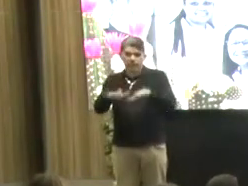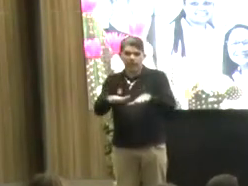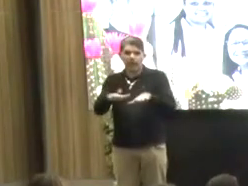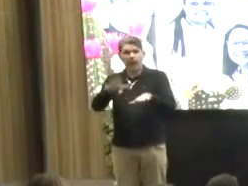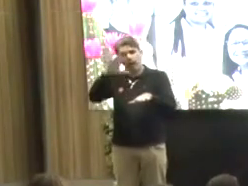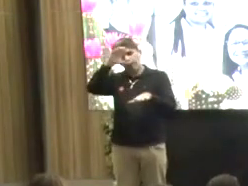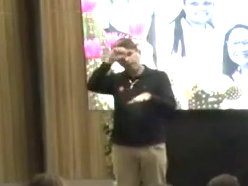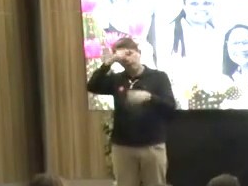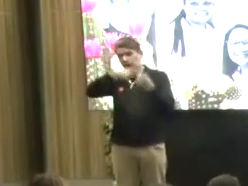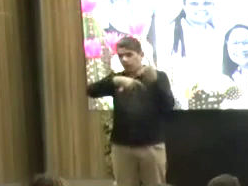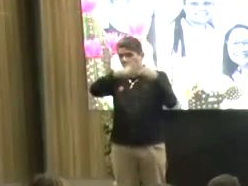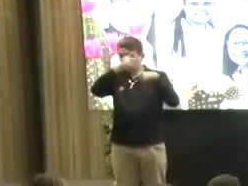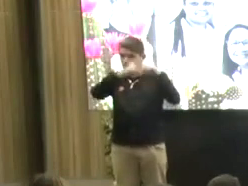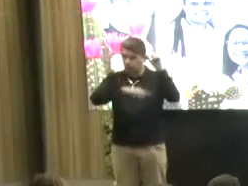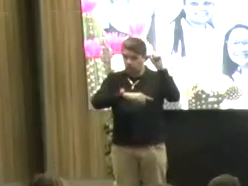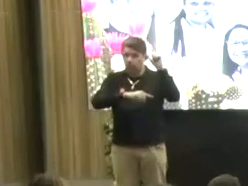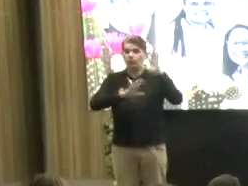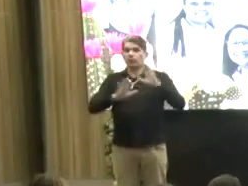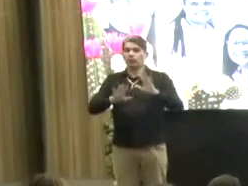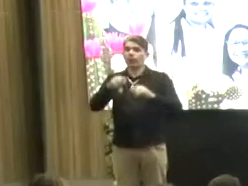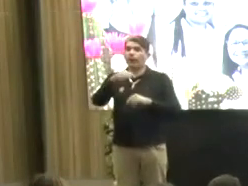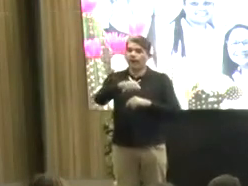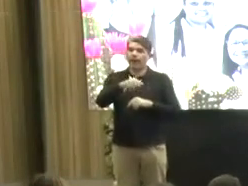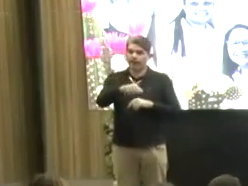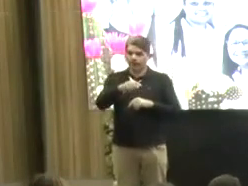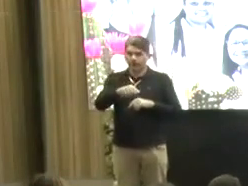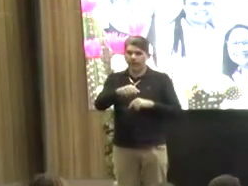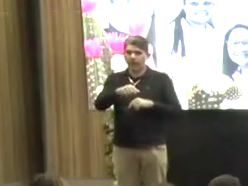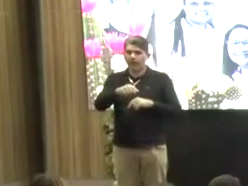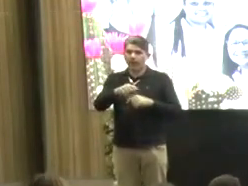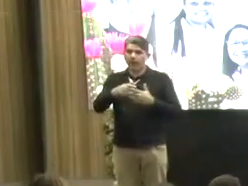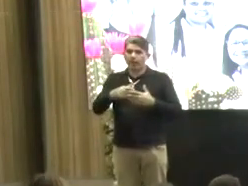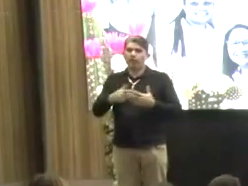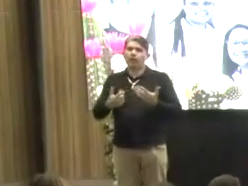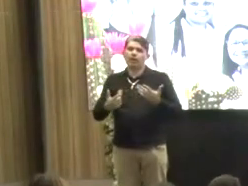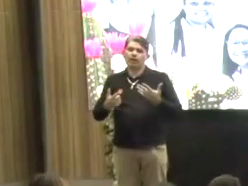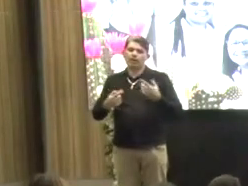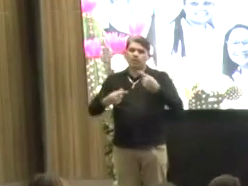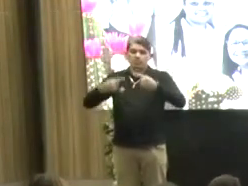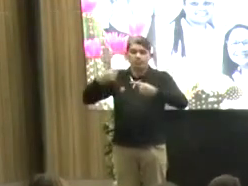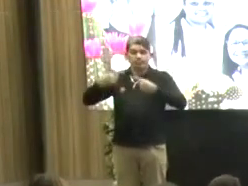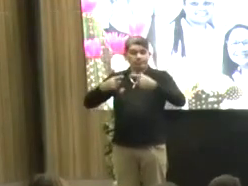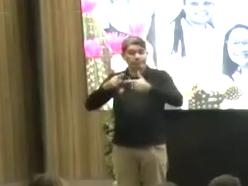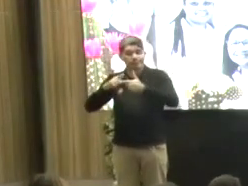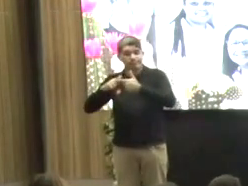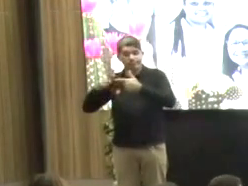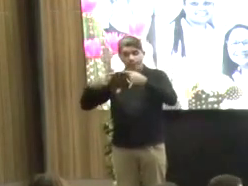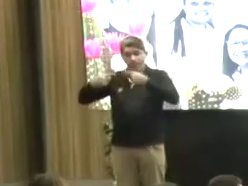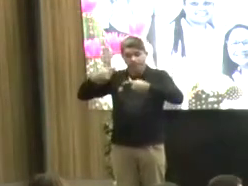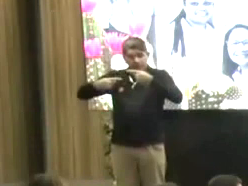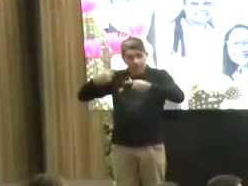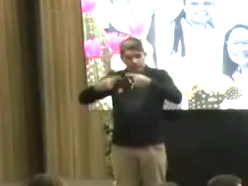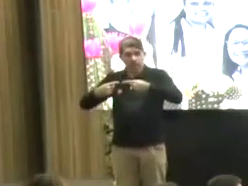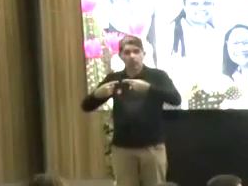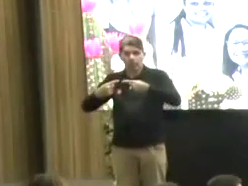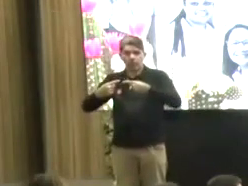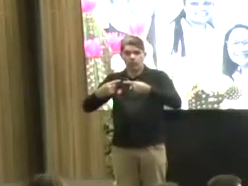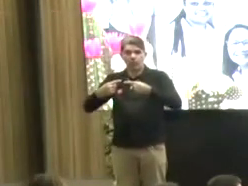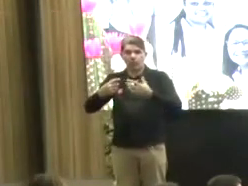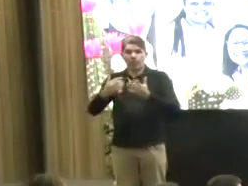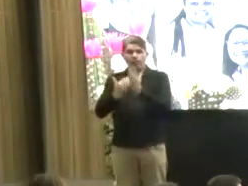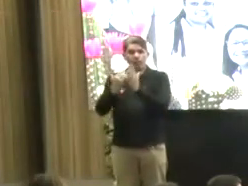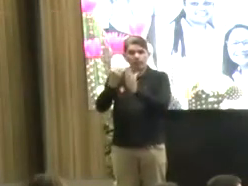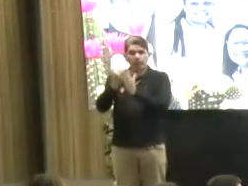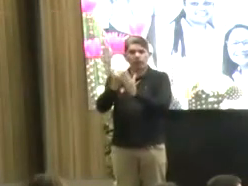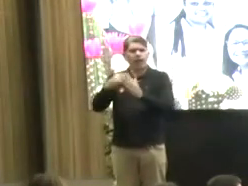portanto sair com sucesso, ela tem uma implicação muito grande, porque quando eu luto para que as pessoas